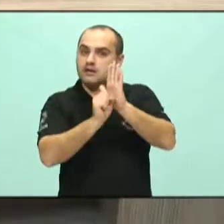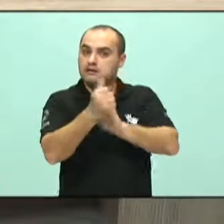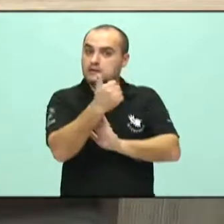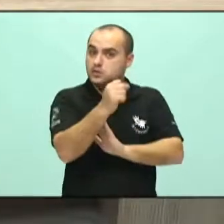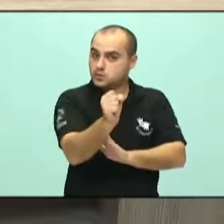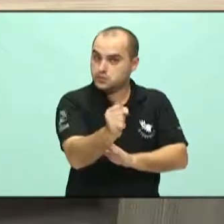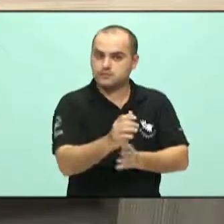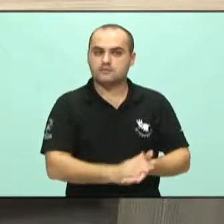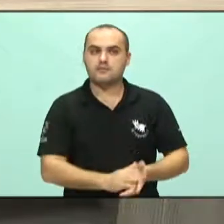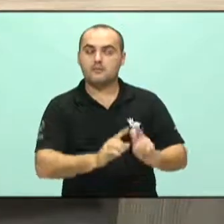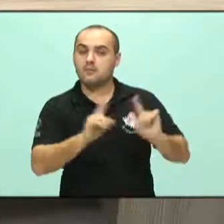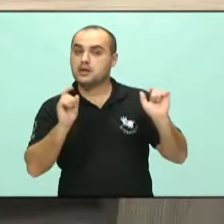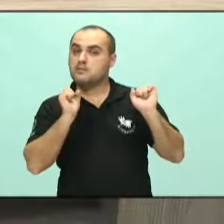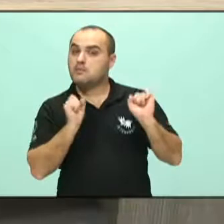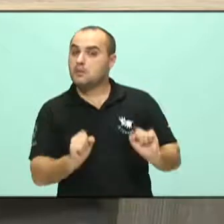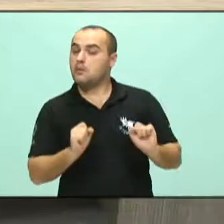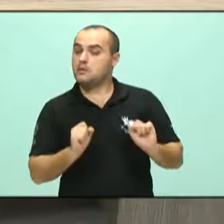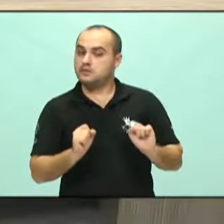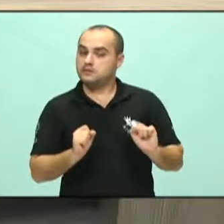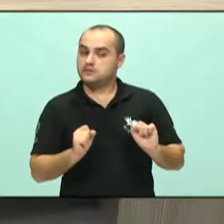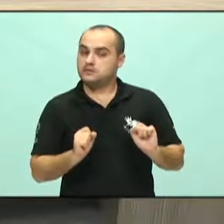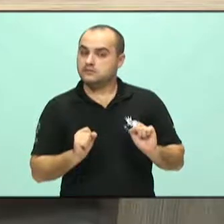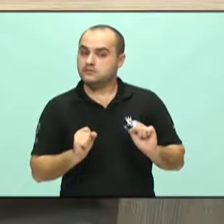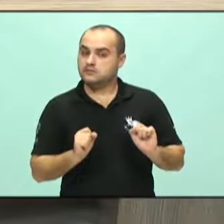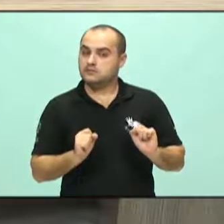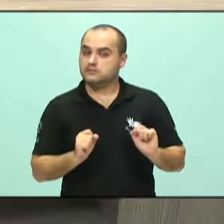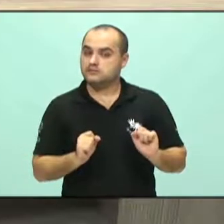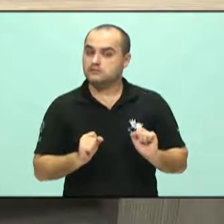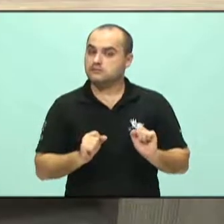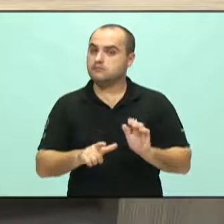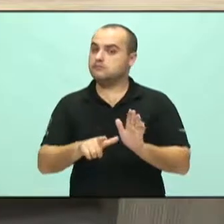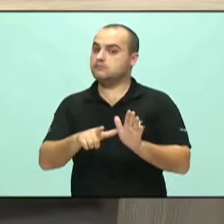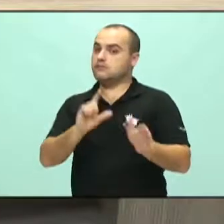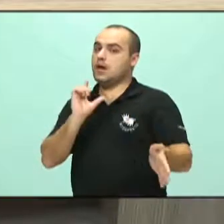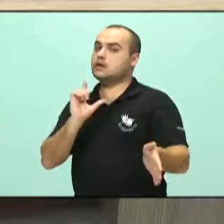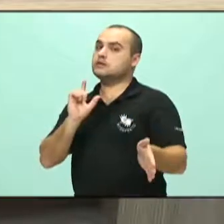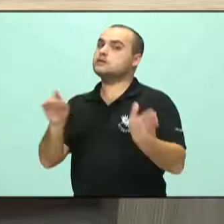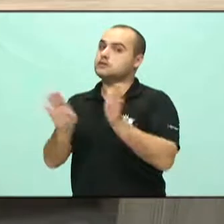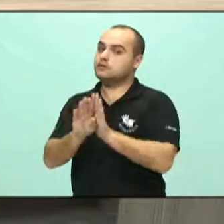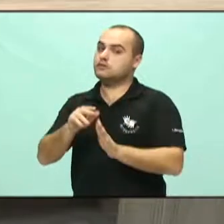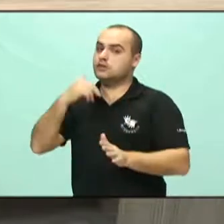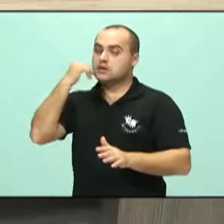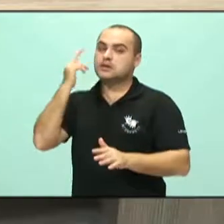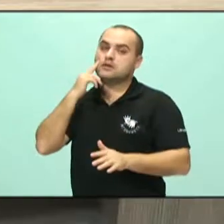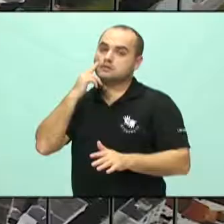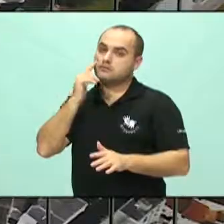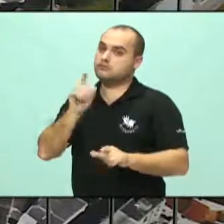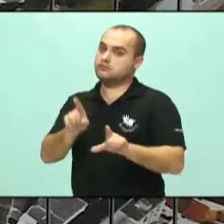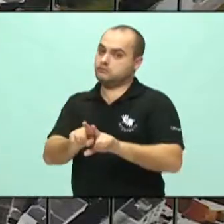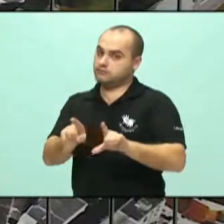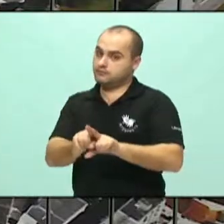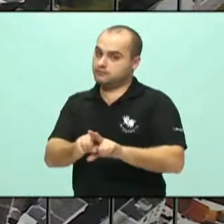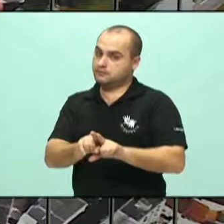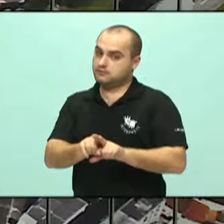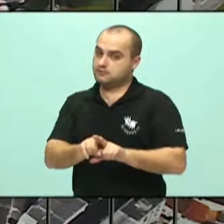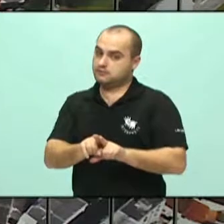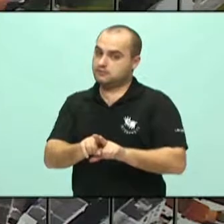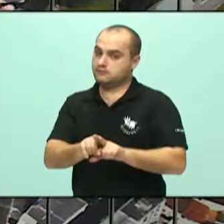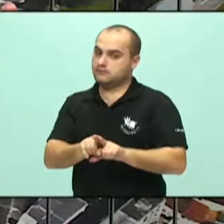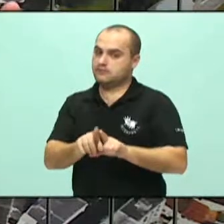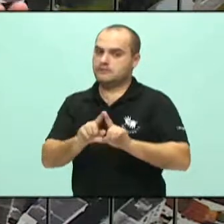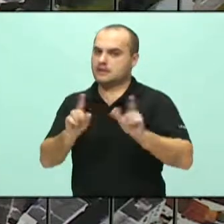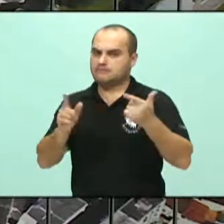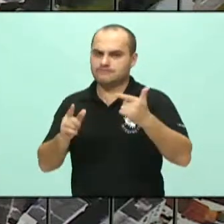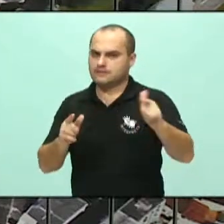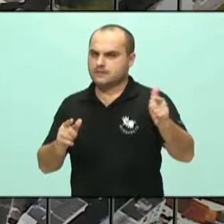mas pode ser que o Arzão tenha trazido negros também. mas não se